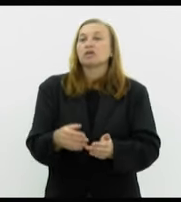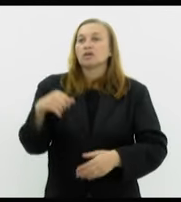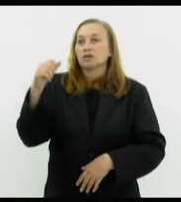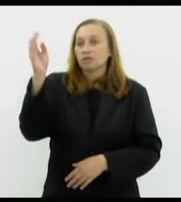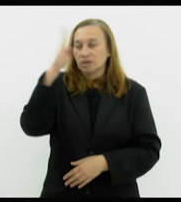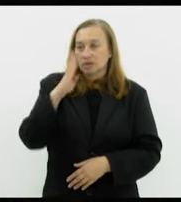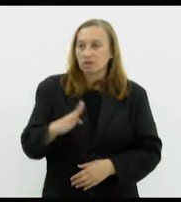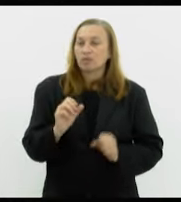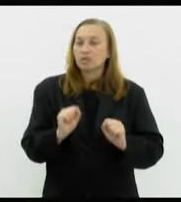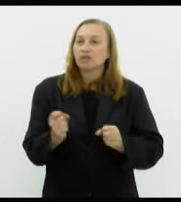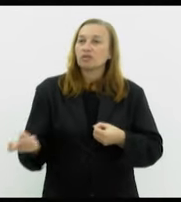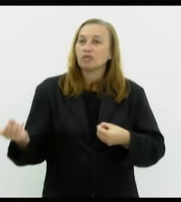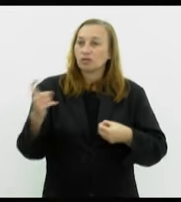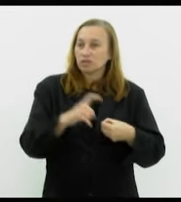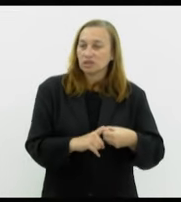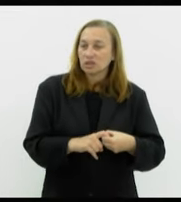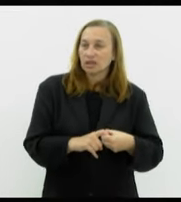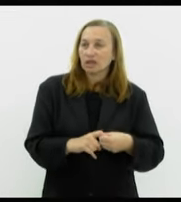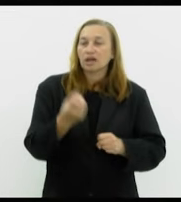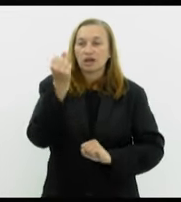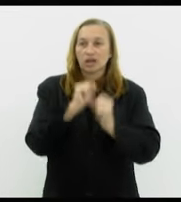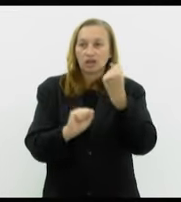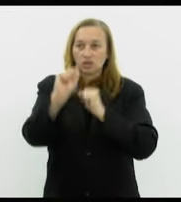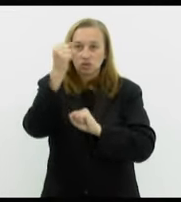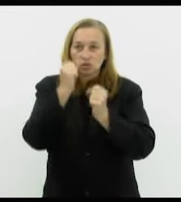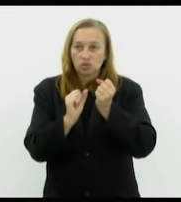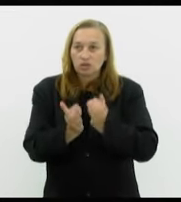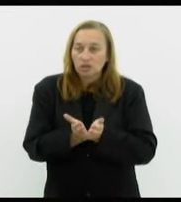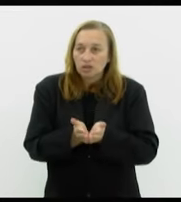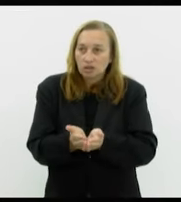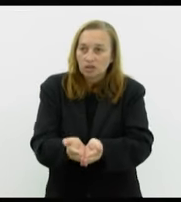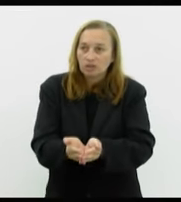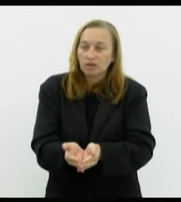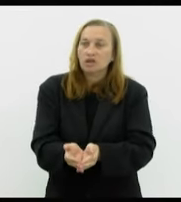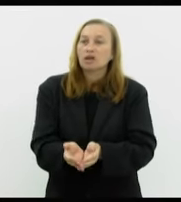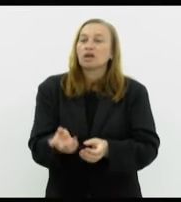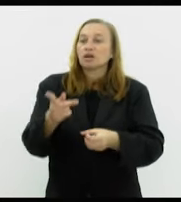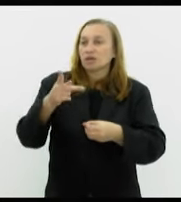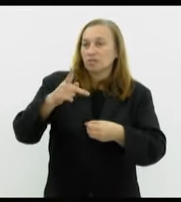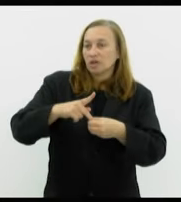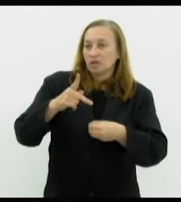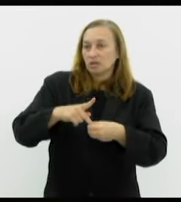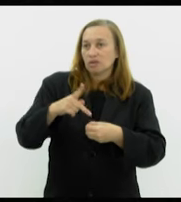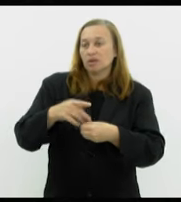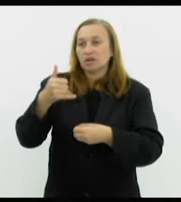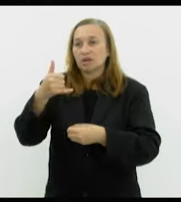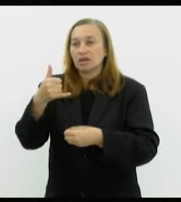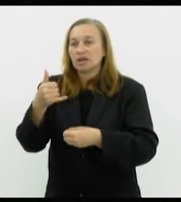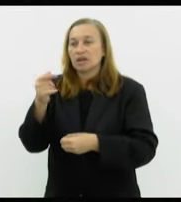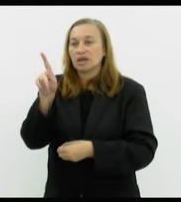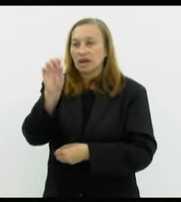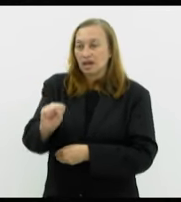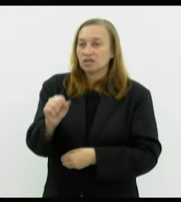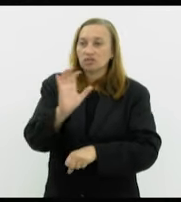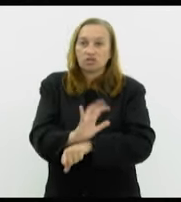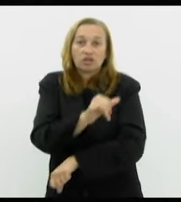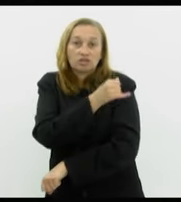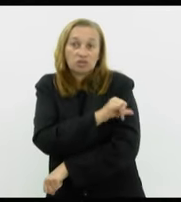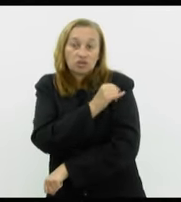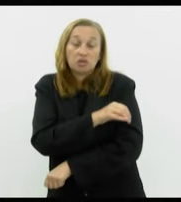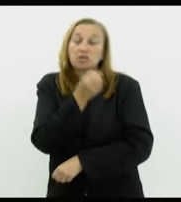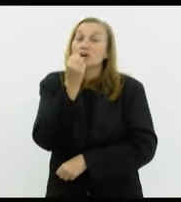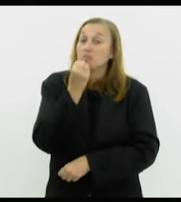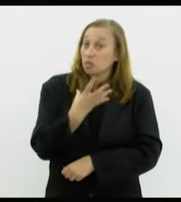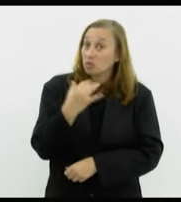poder retomar a indústria naval e de petróleo e gás no Estado do Rio de Janeiro. Isso é